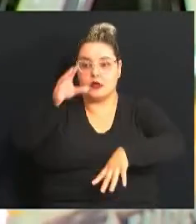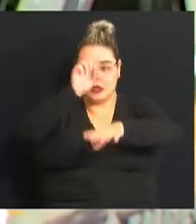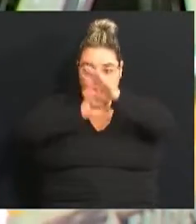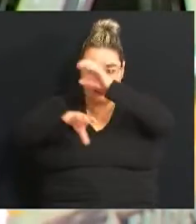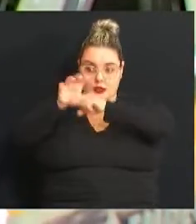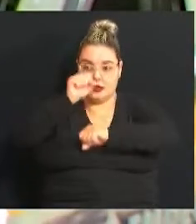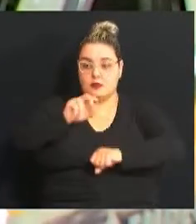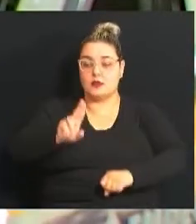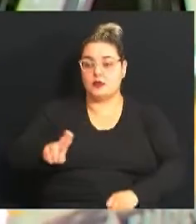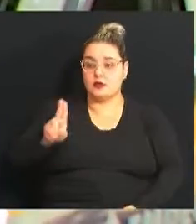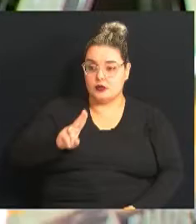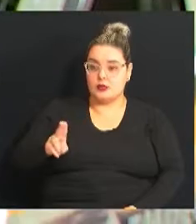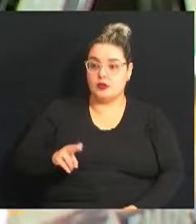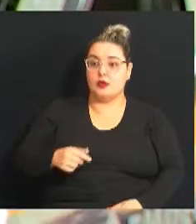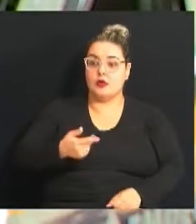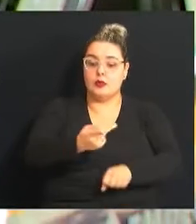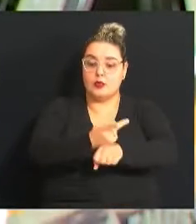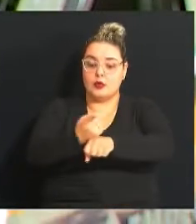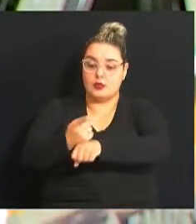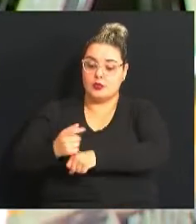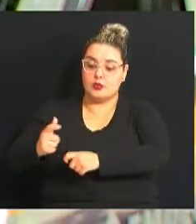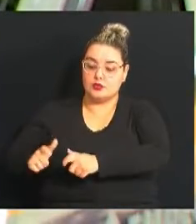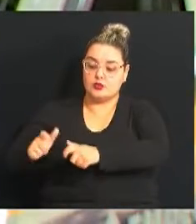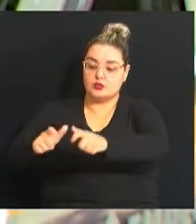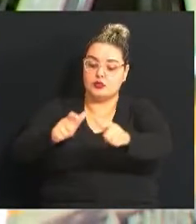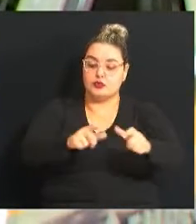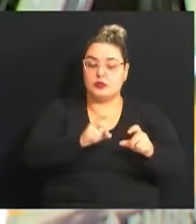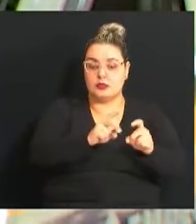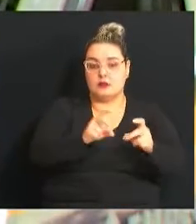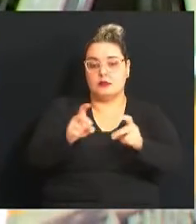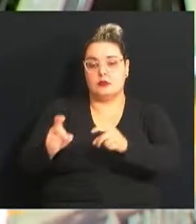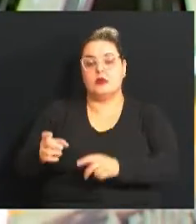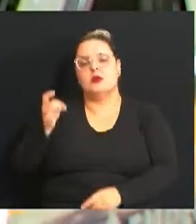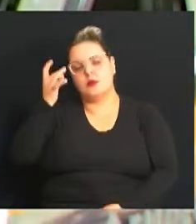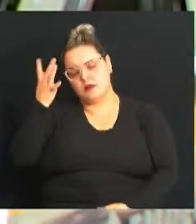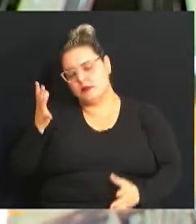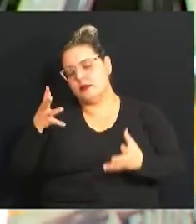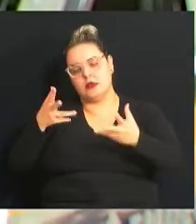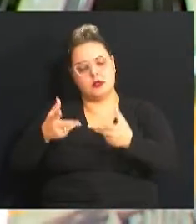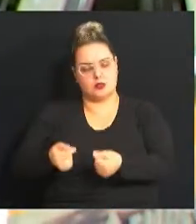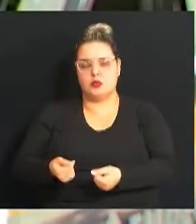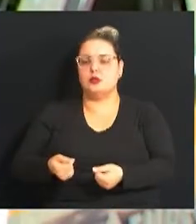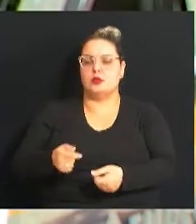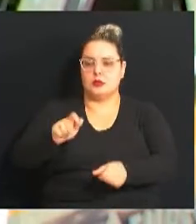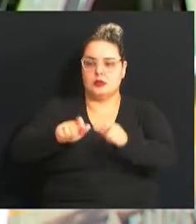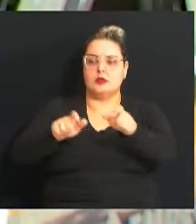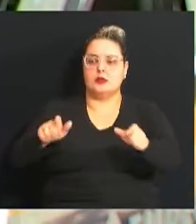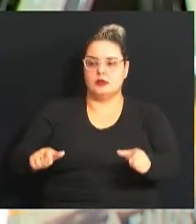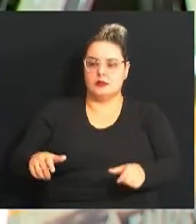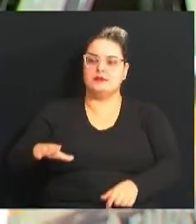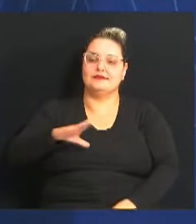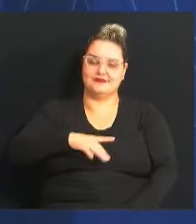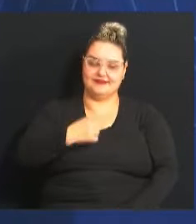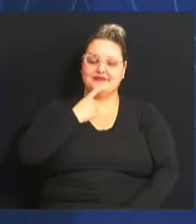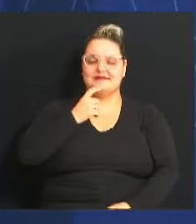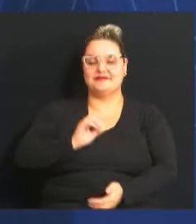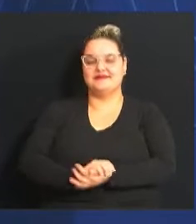a que procurem os pontos de venda, mas com certeza é uma facilidade para todas as pessoas do nosso município.